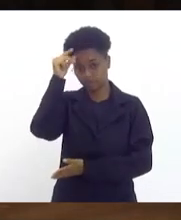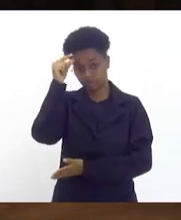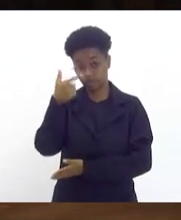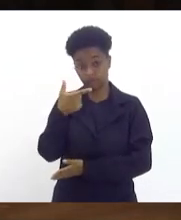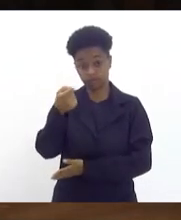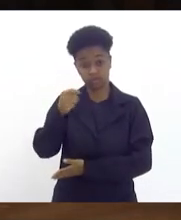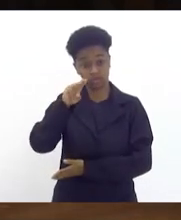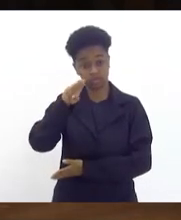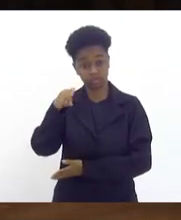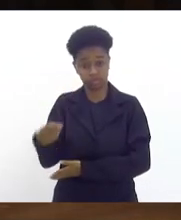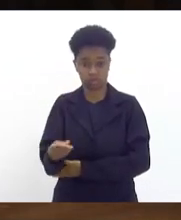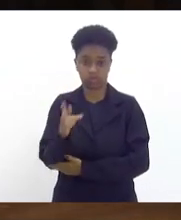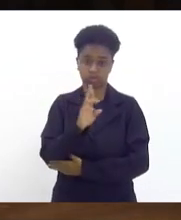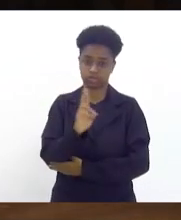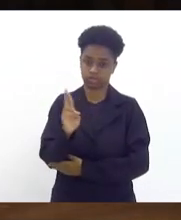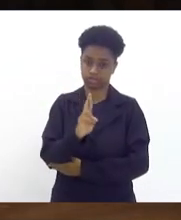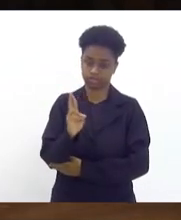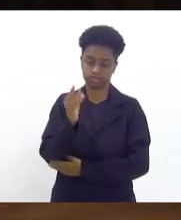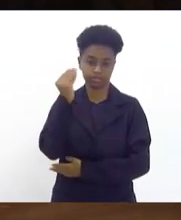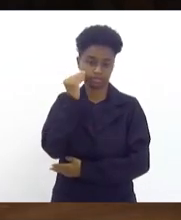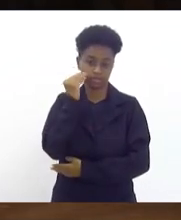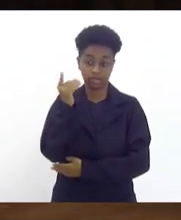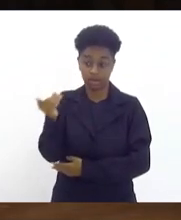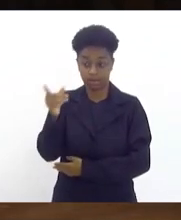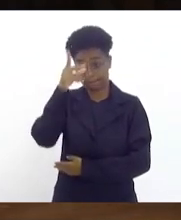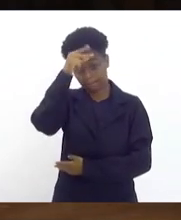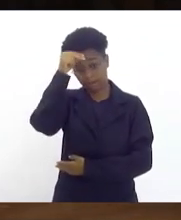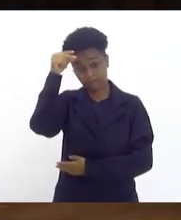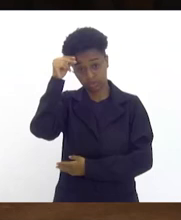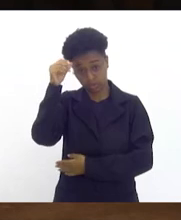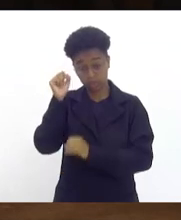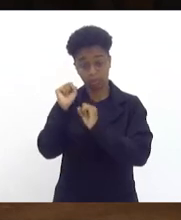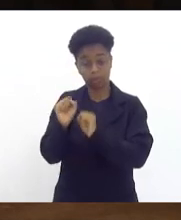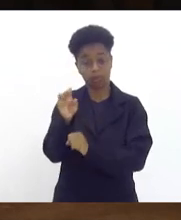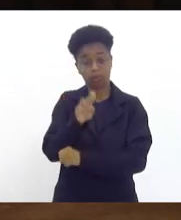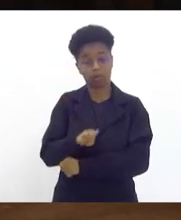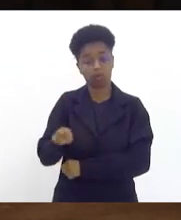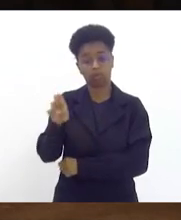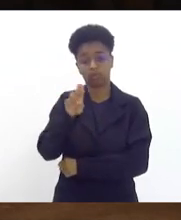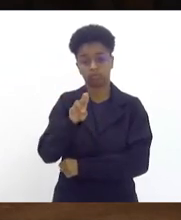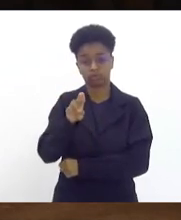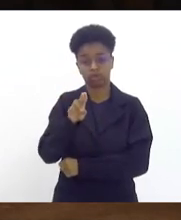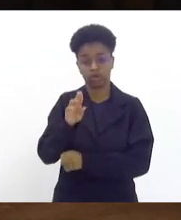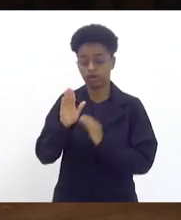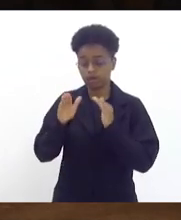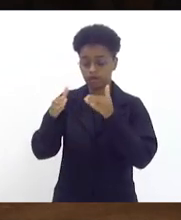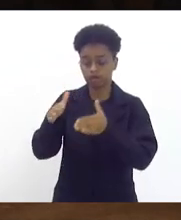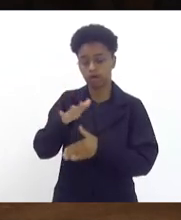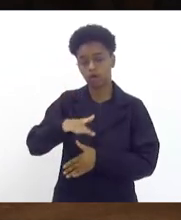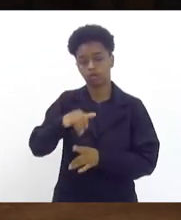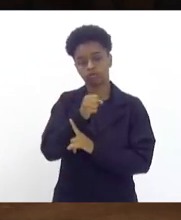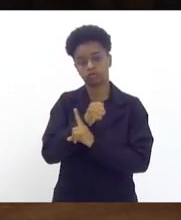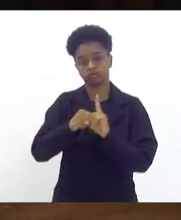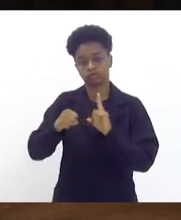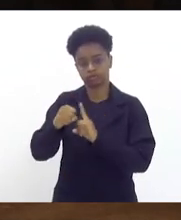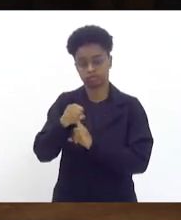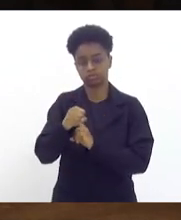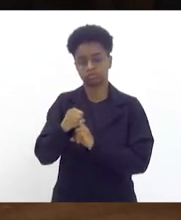de reais para que a prefeitura pudesse usar no Social